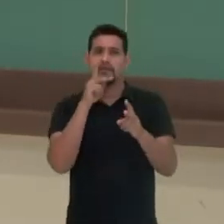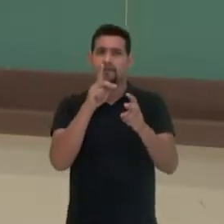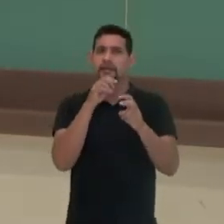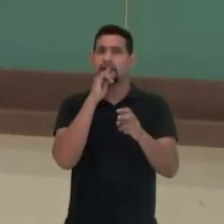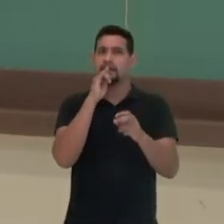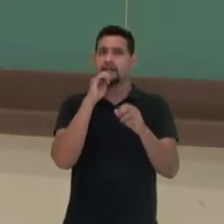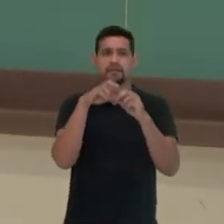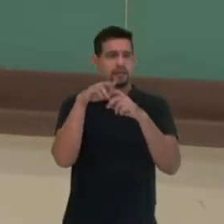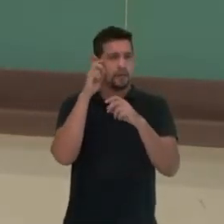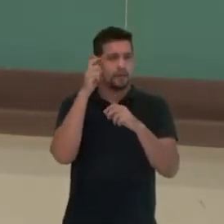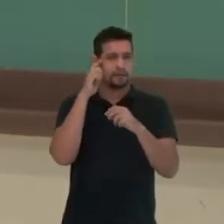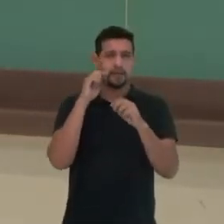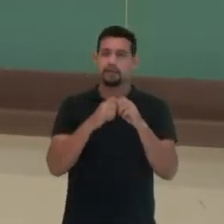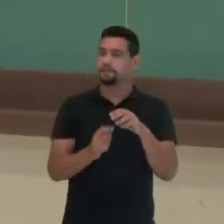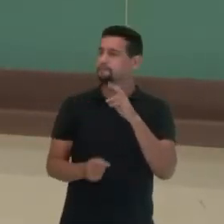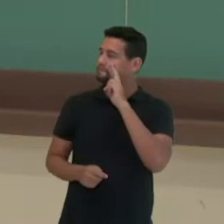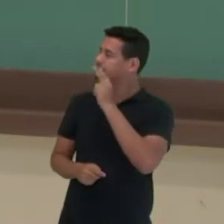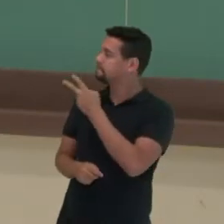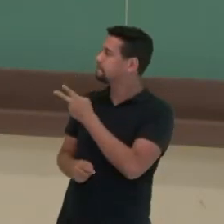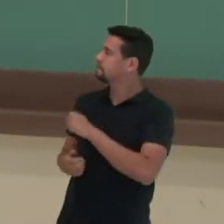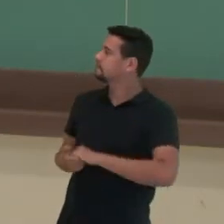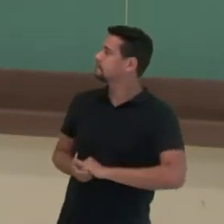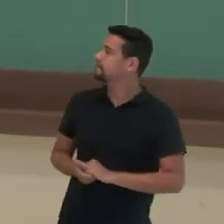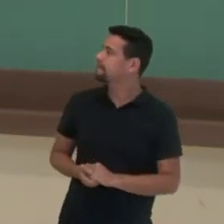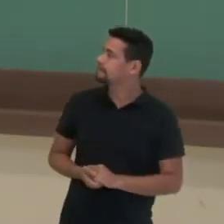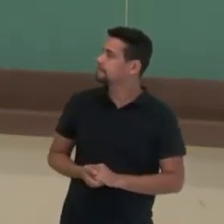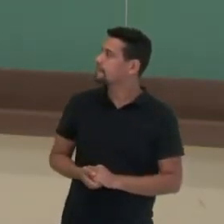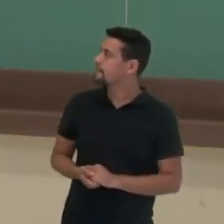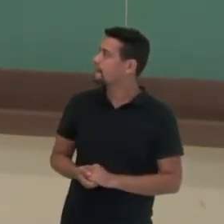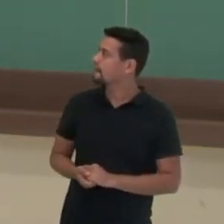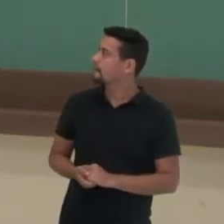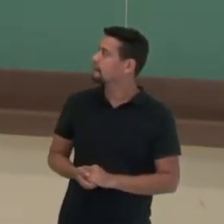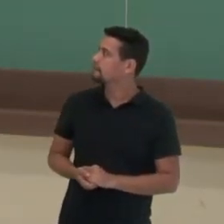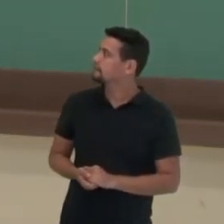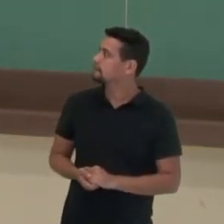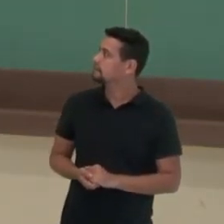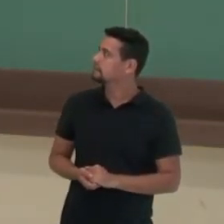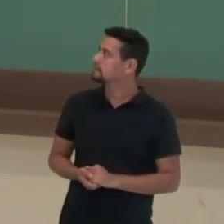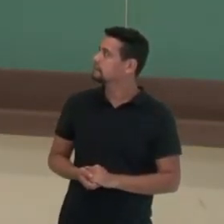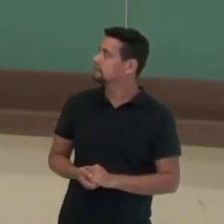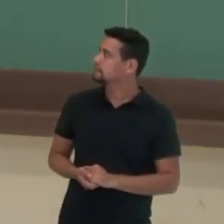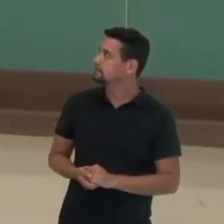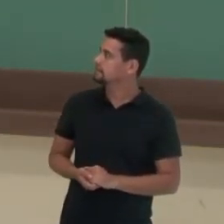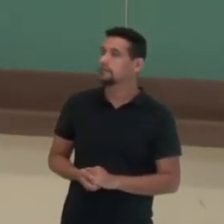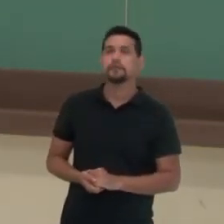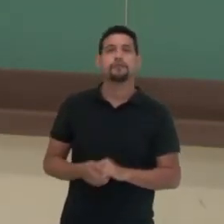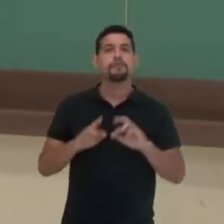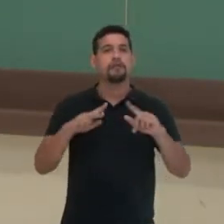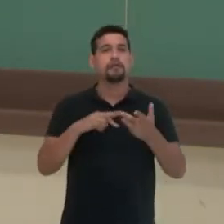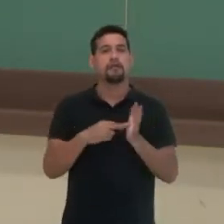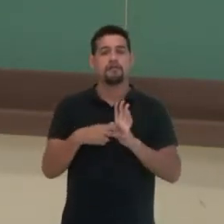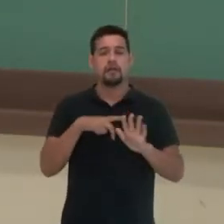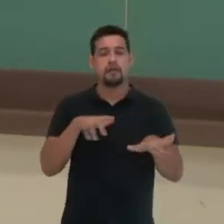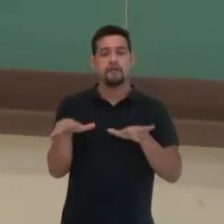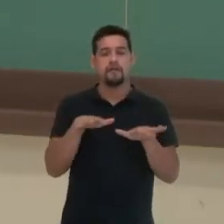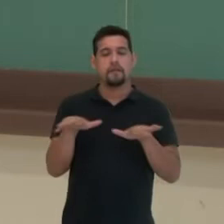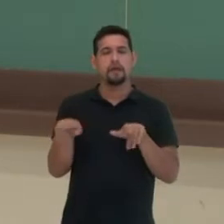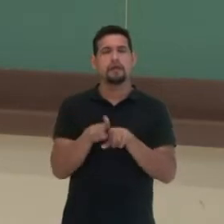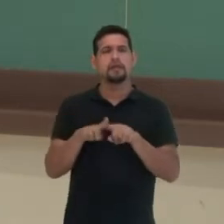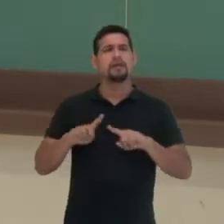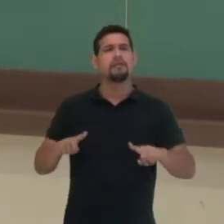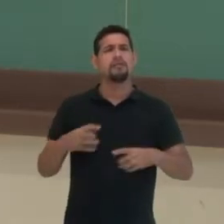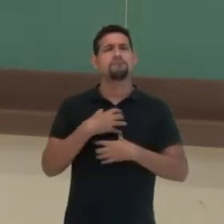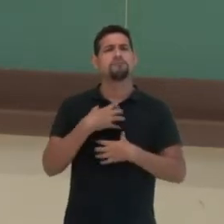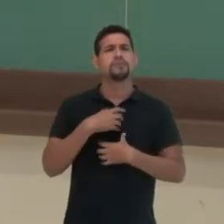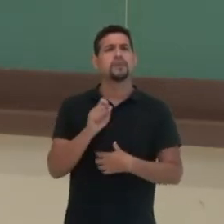linha imaginária sobre qual, confere aqui comigo, ó, sobre o qual o objeto ele se movimenta. E o